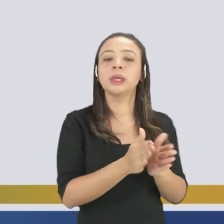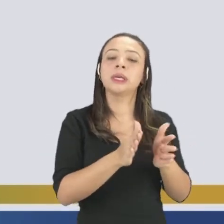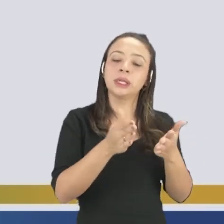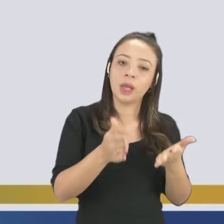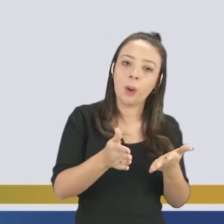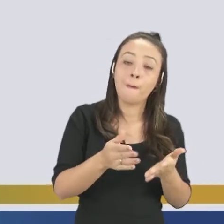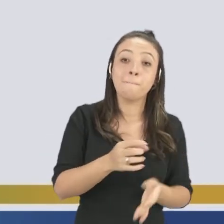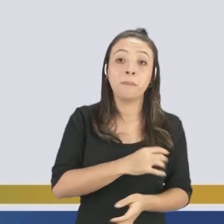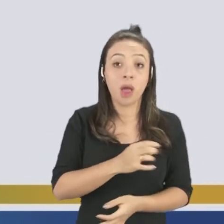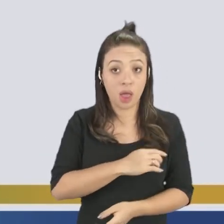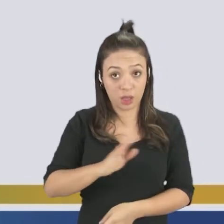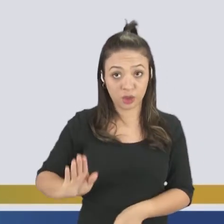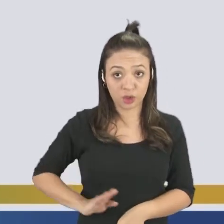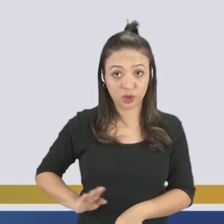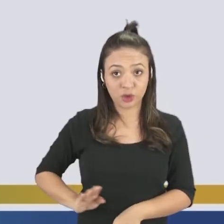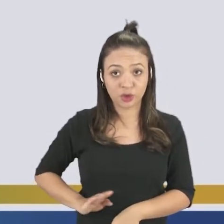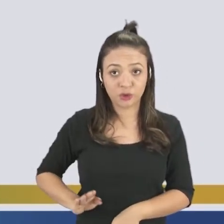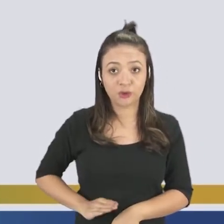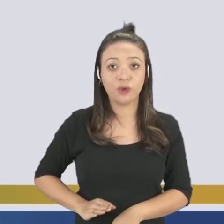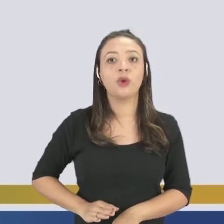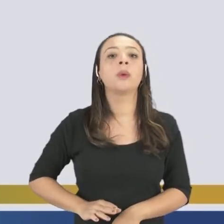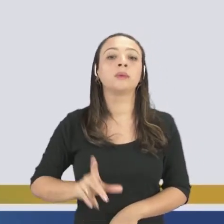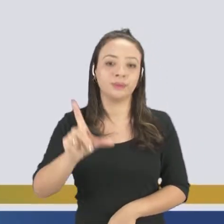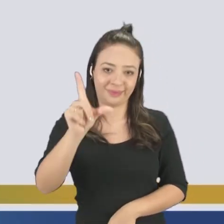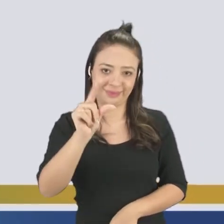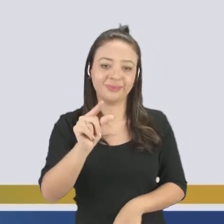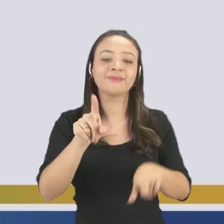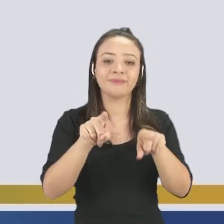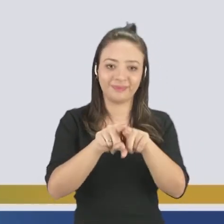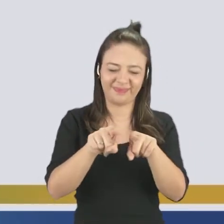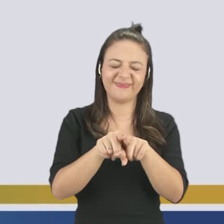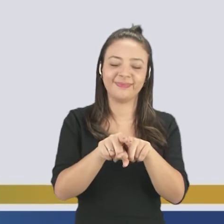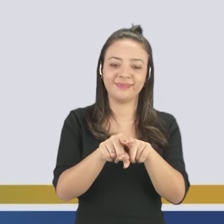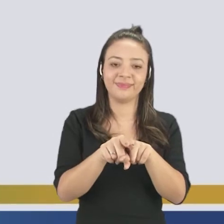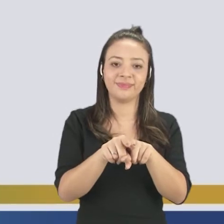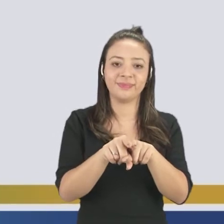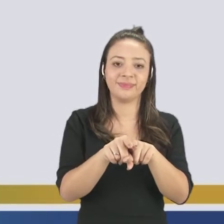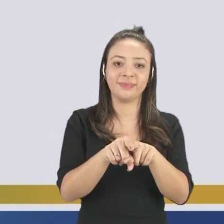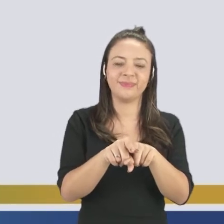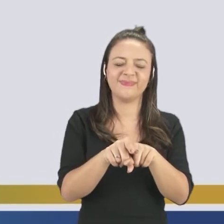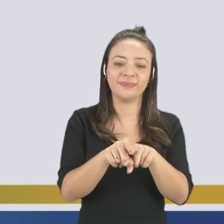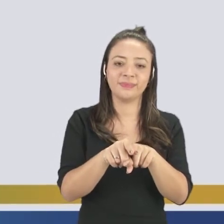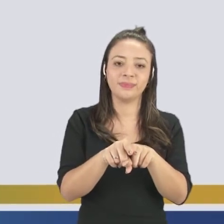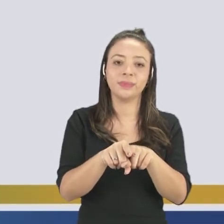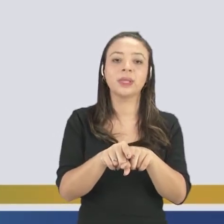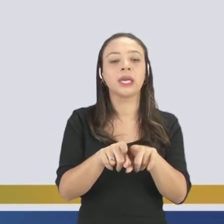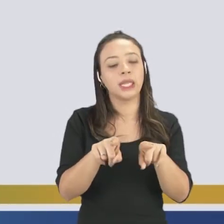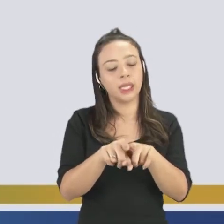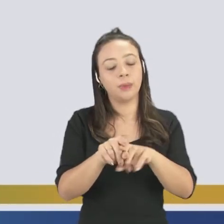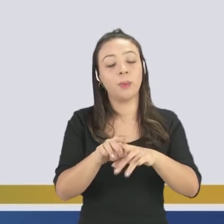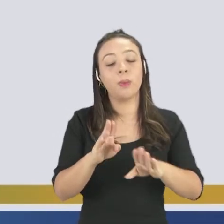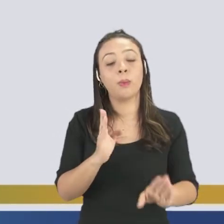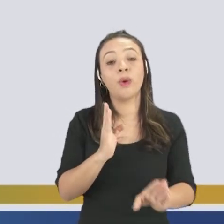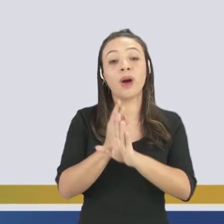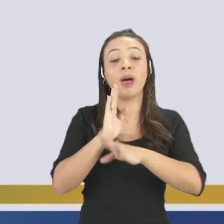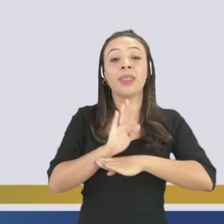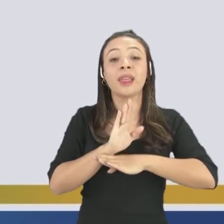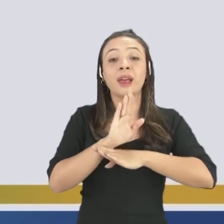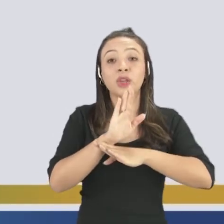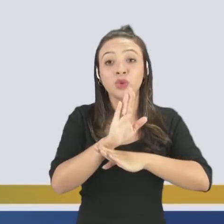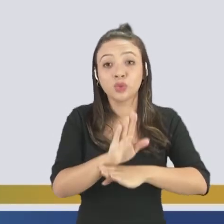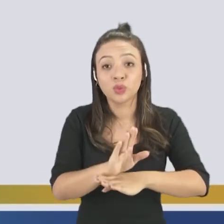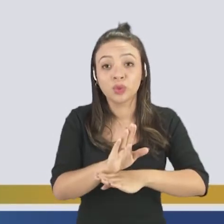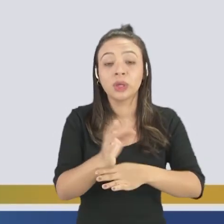o número de pessoas com fome nessa região, graças principalmente a programas sociais implementados